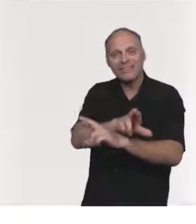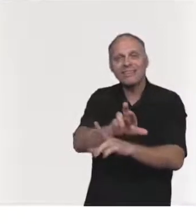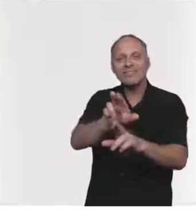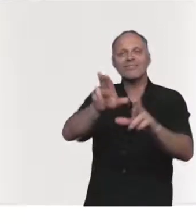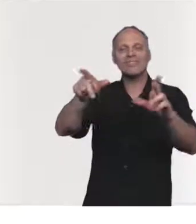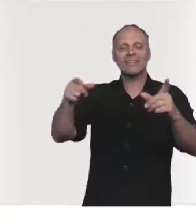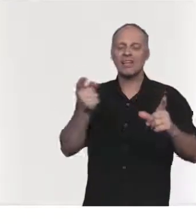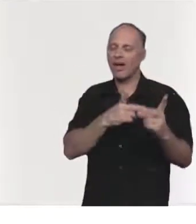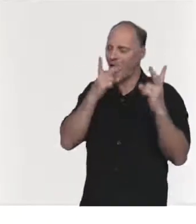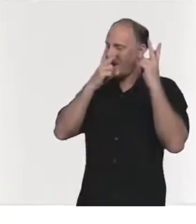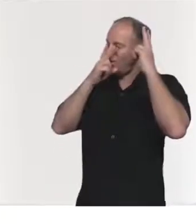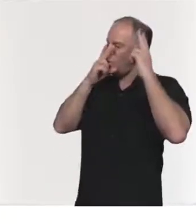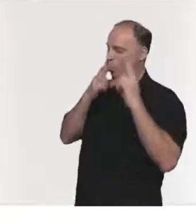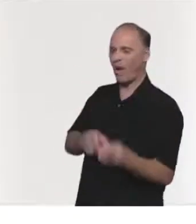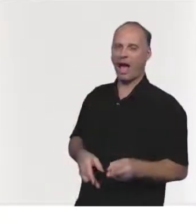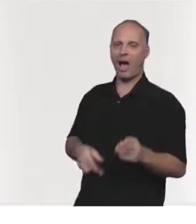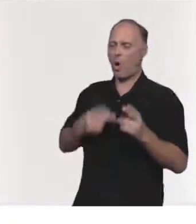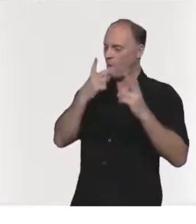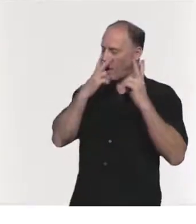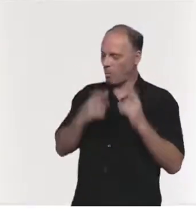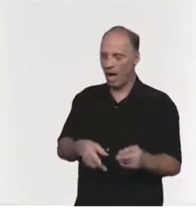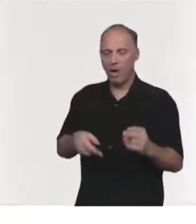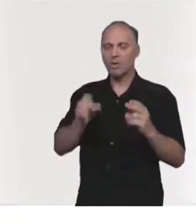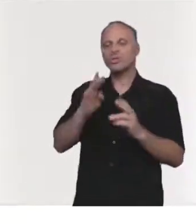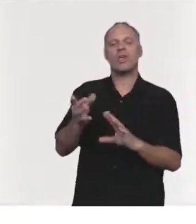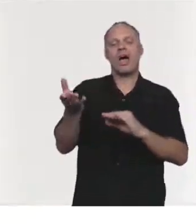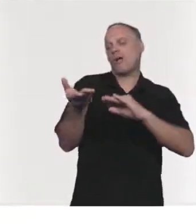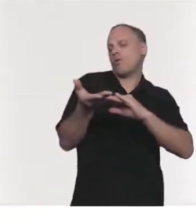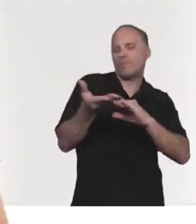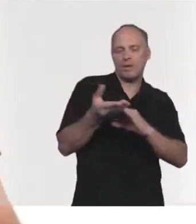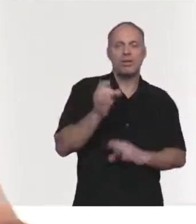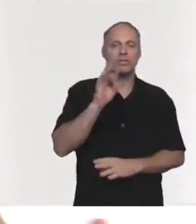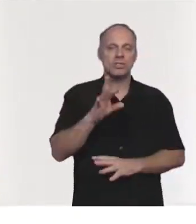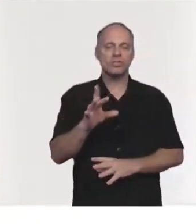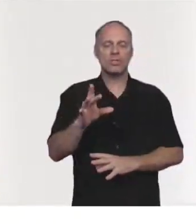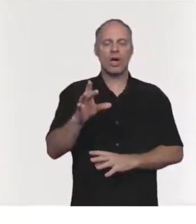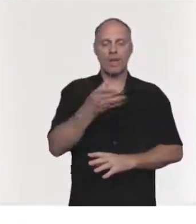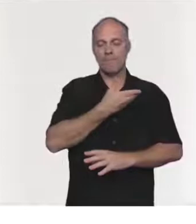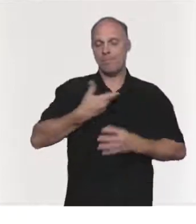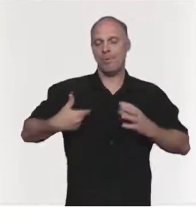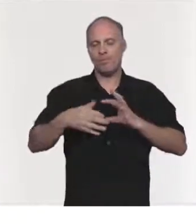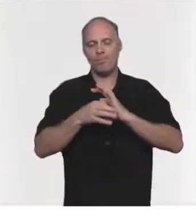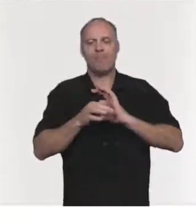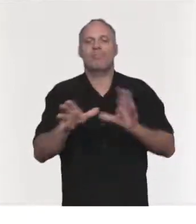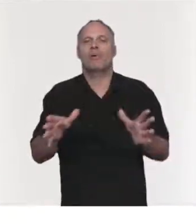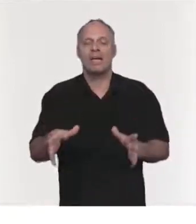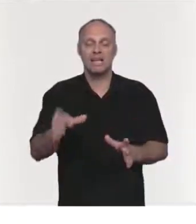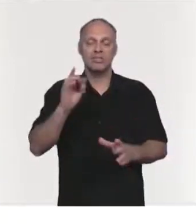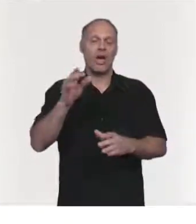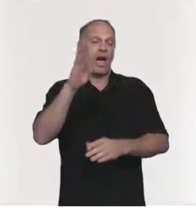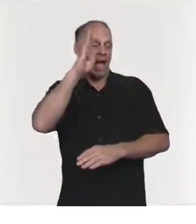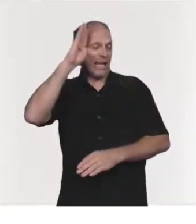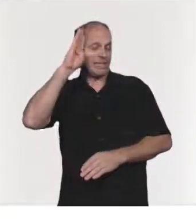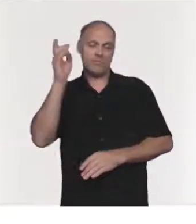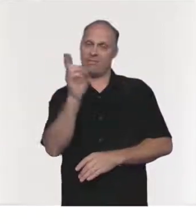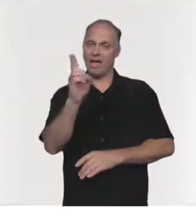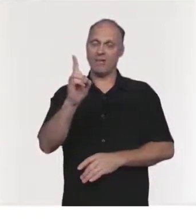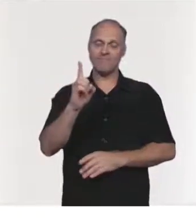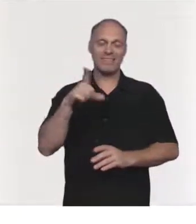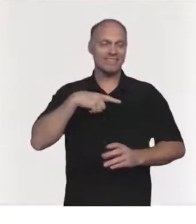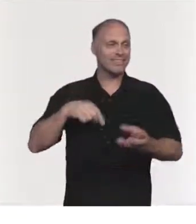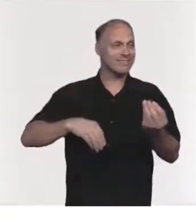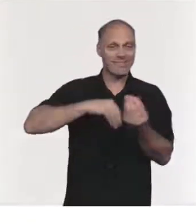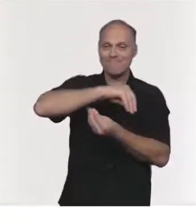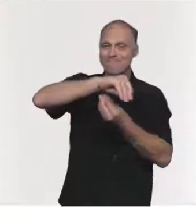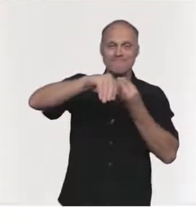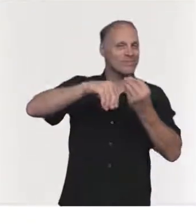E não, a intenção não é que hajam só artistas contemporâneos, ou só artistas populares, ou só artistas acadêmicos, mas sim